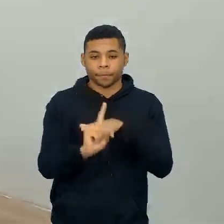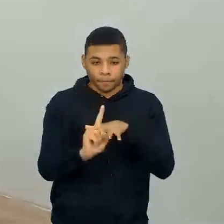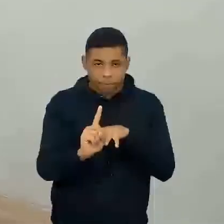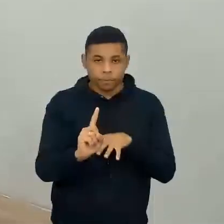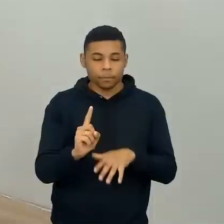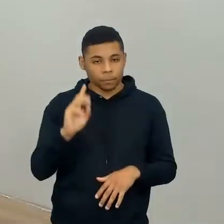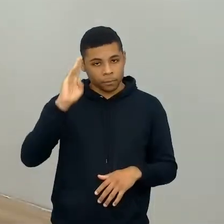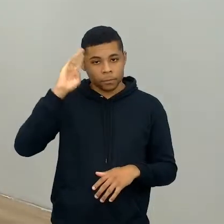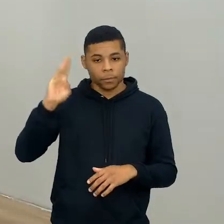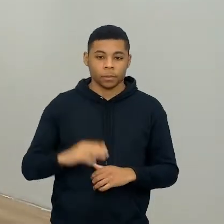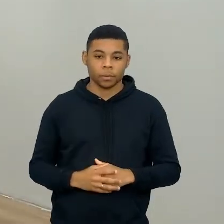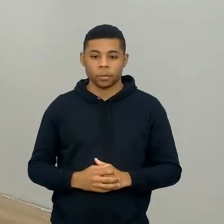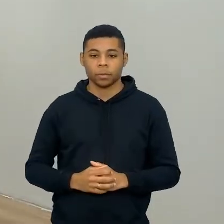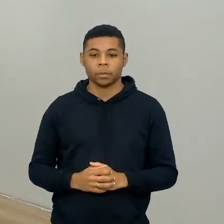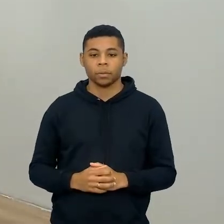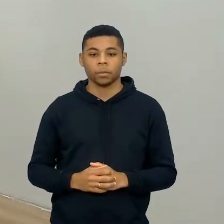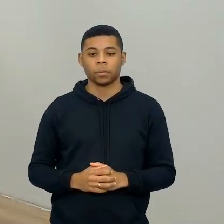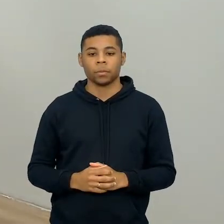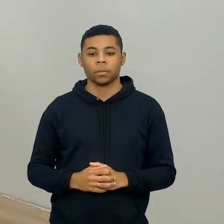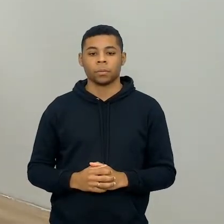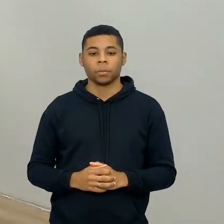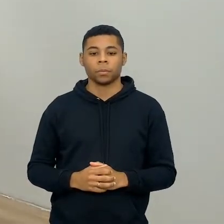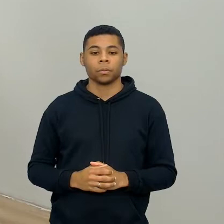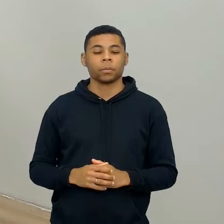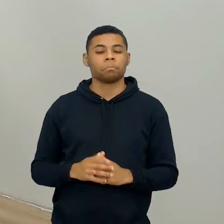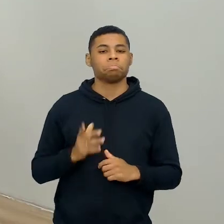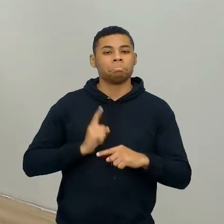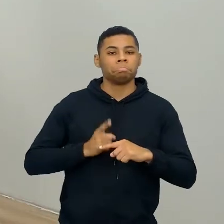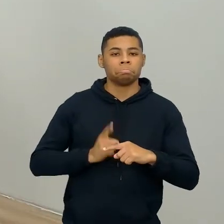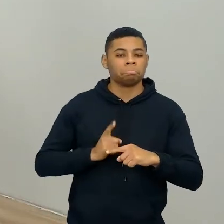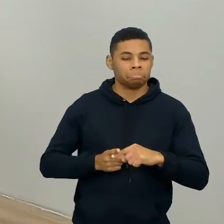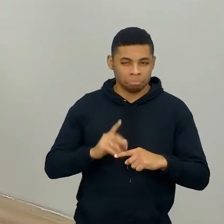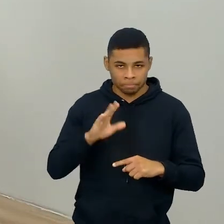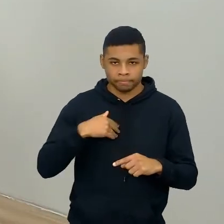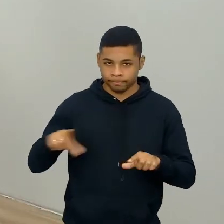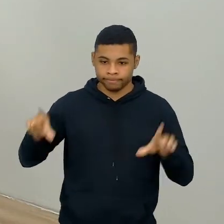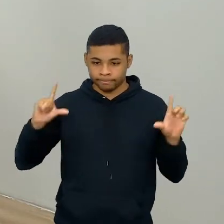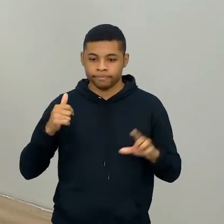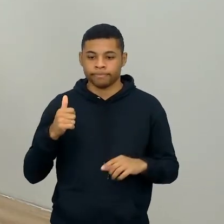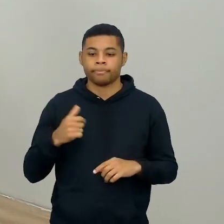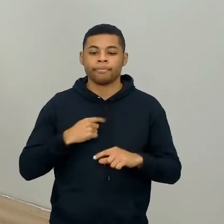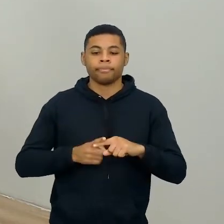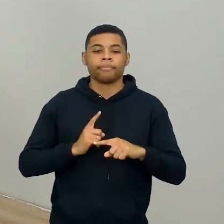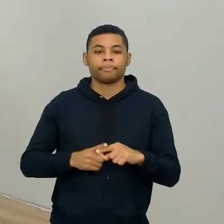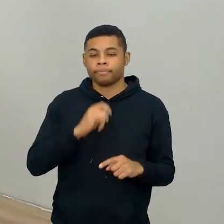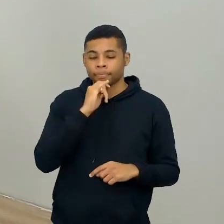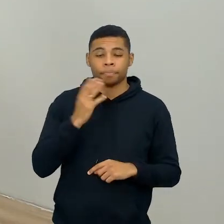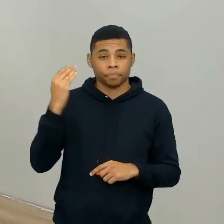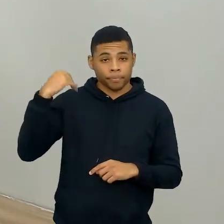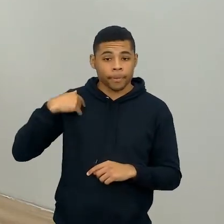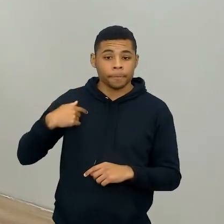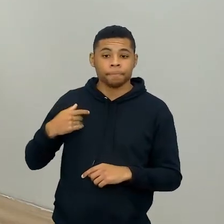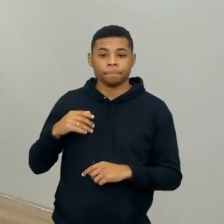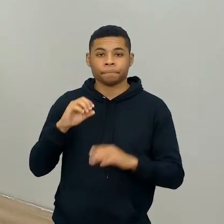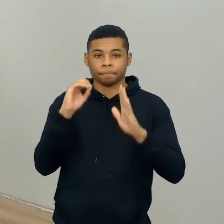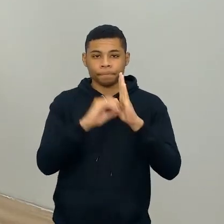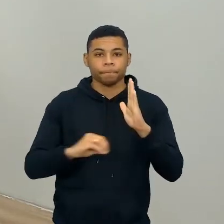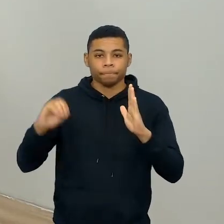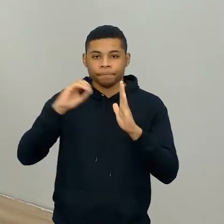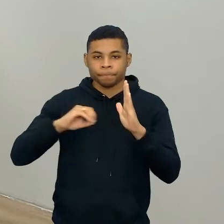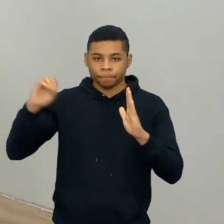comunitário. Produça, volta para mim, sabe por quê? Porque uma coisa que eu acho muito bacana é o apelo que o Centro de Mídias, que